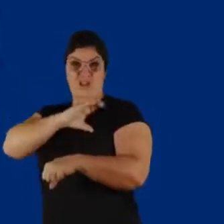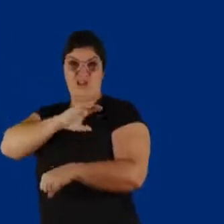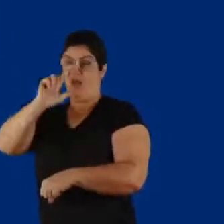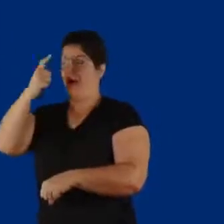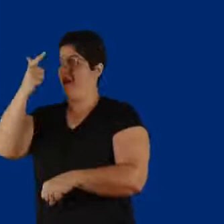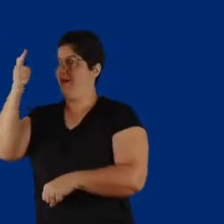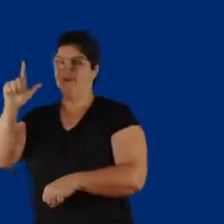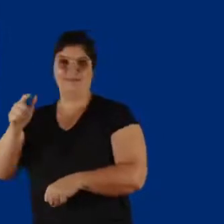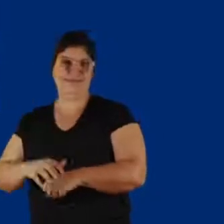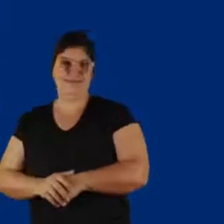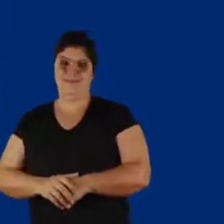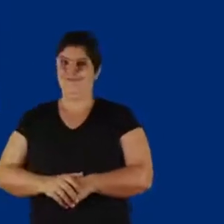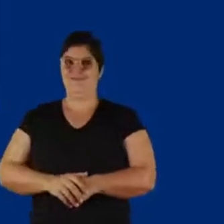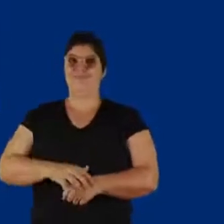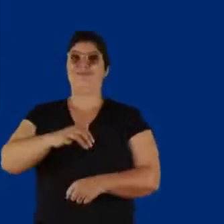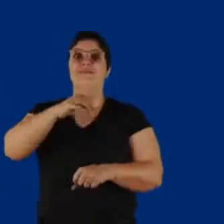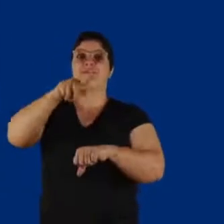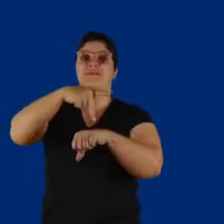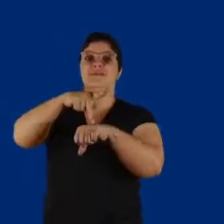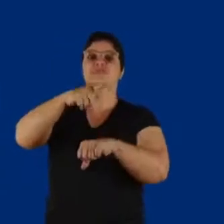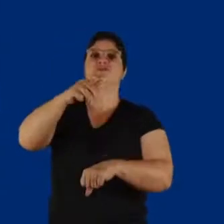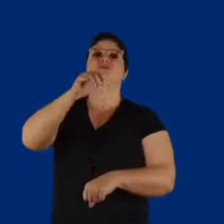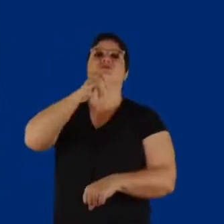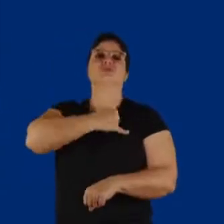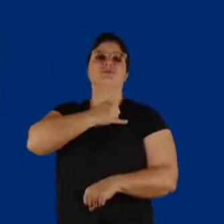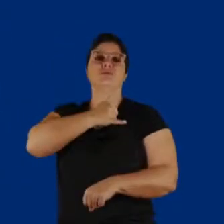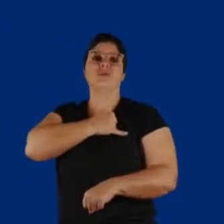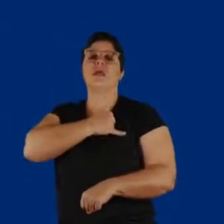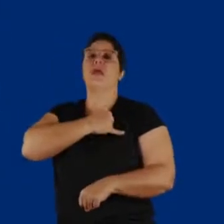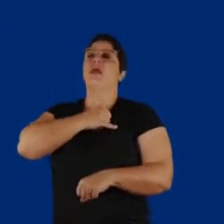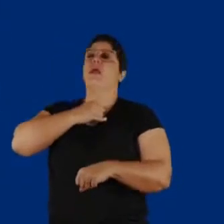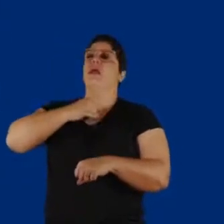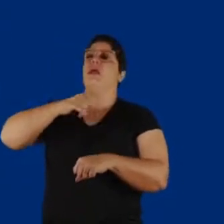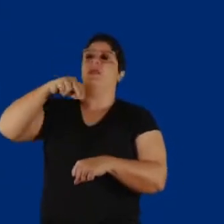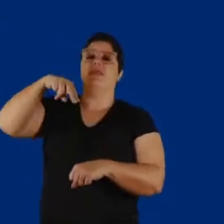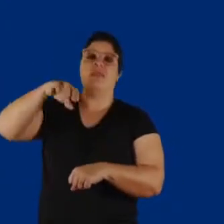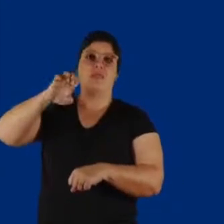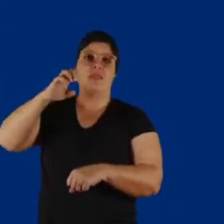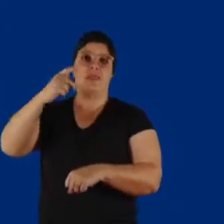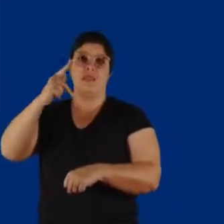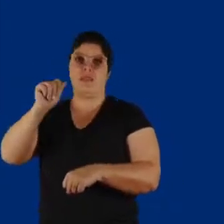no Nepal, né, em diferentes partes da Europa. Então,